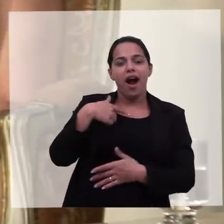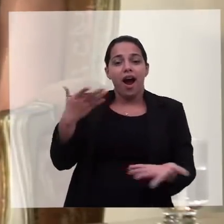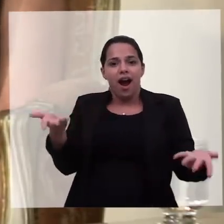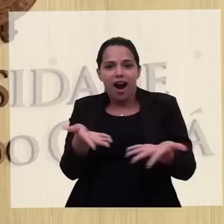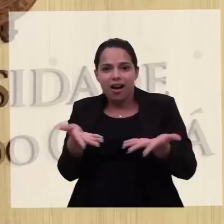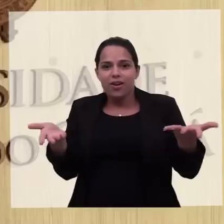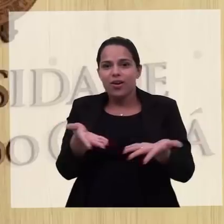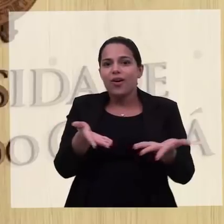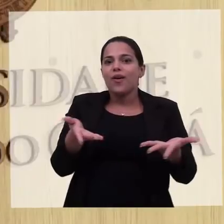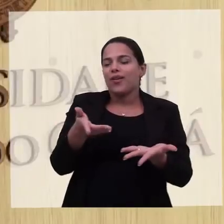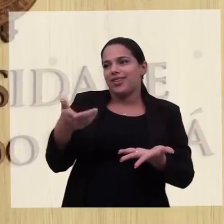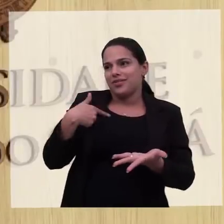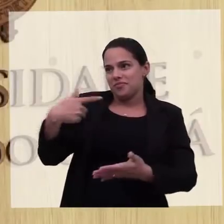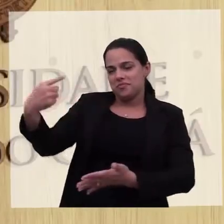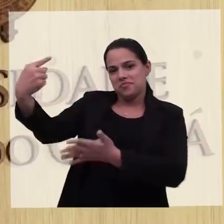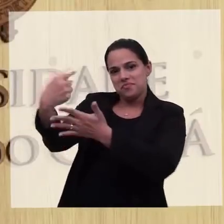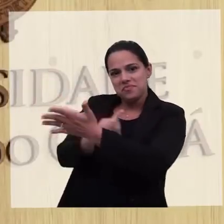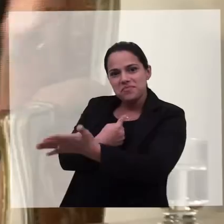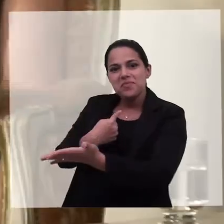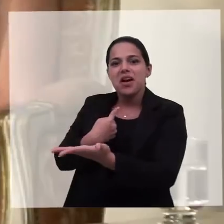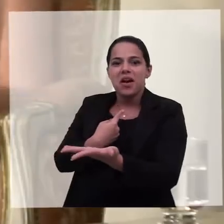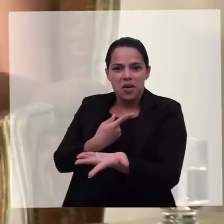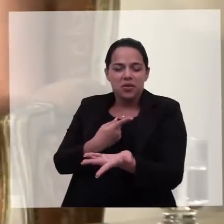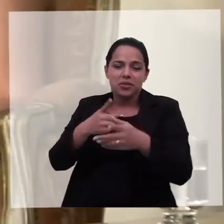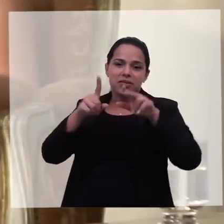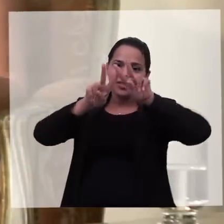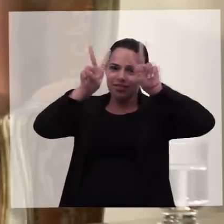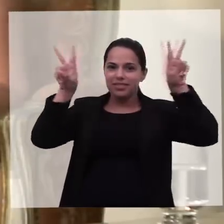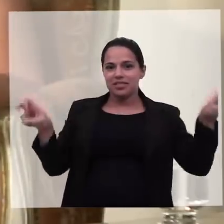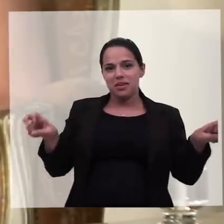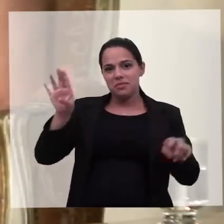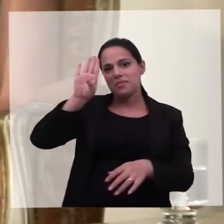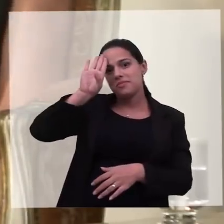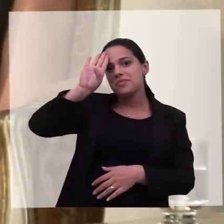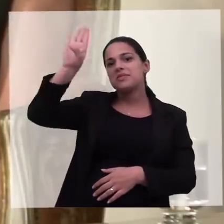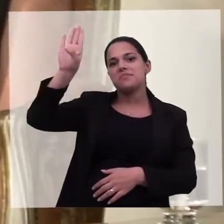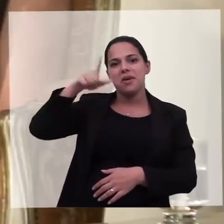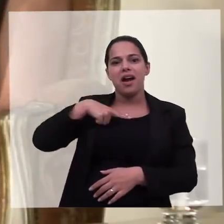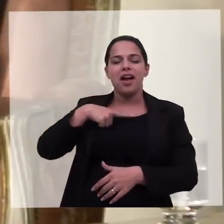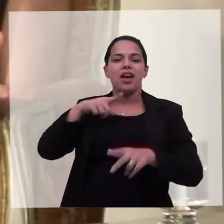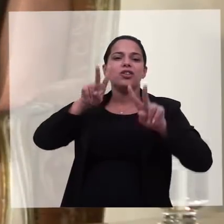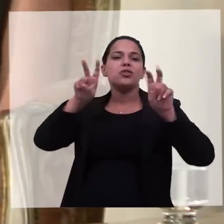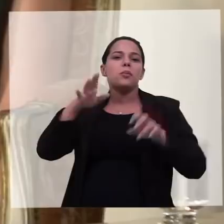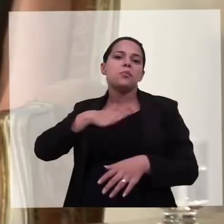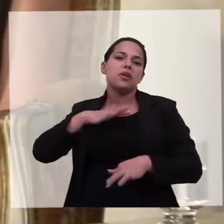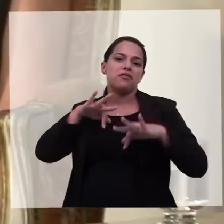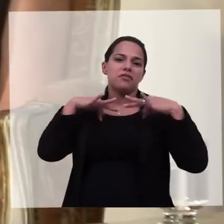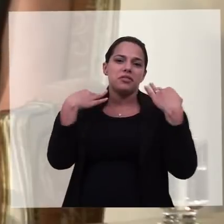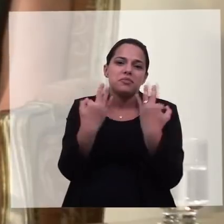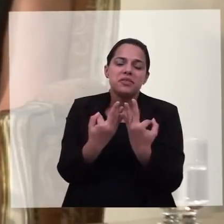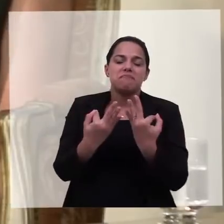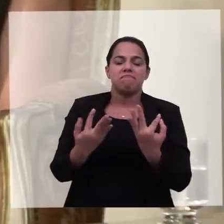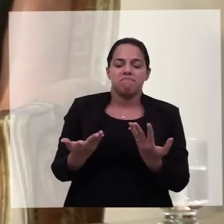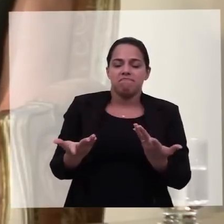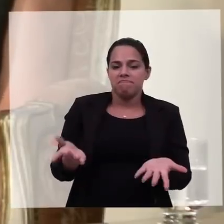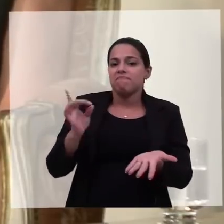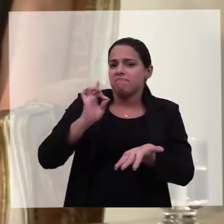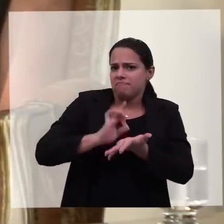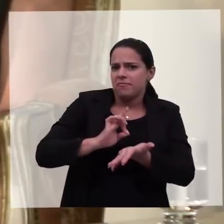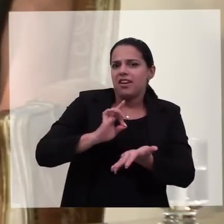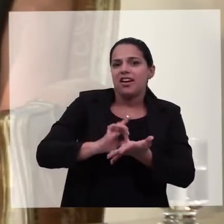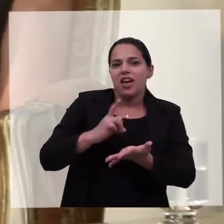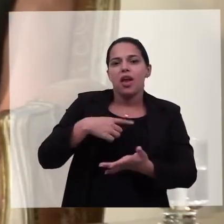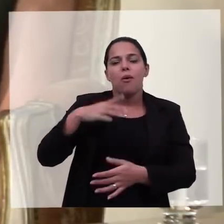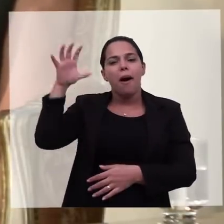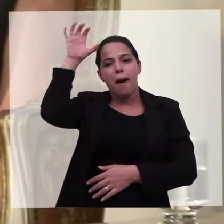da sua família. Aí vem aqui você agora, vamos iniciar pela minha família. Bem, uma coisa é